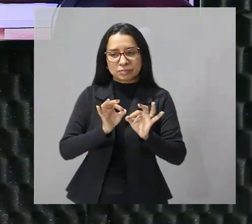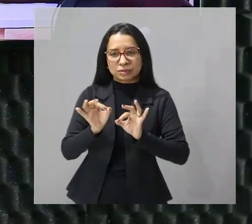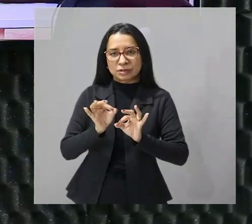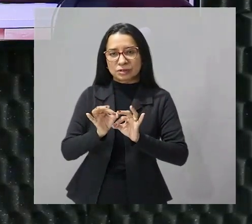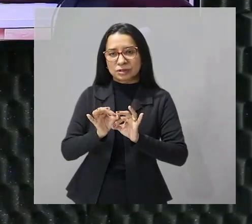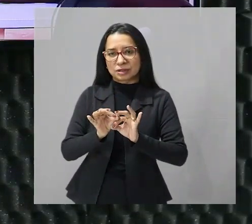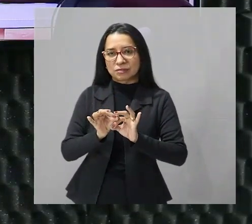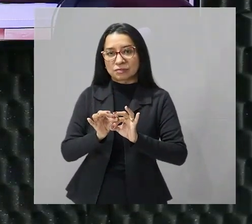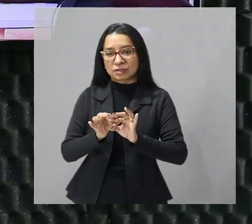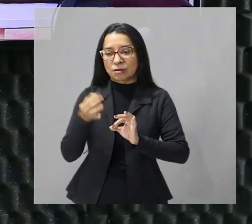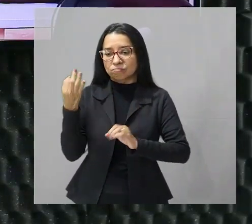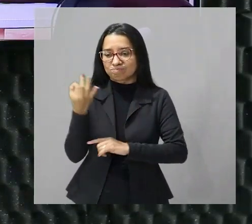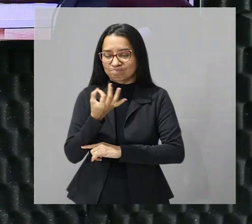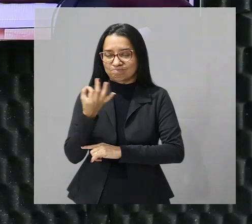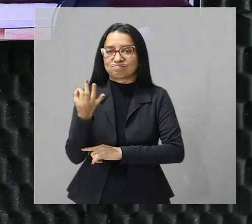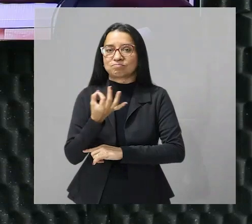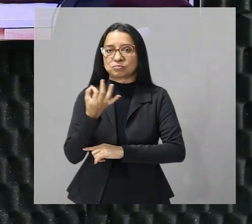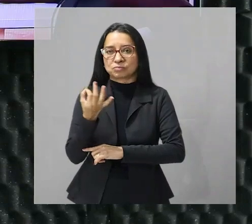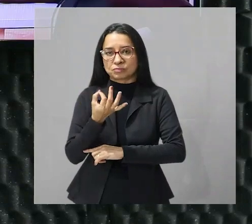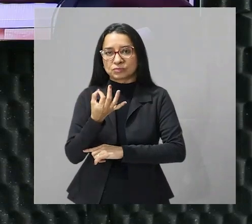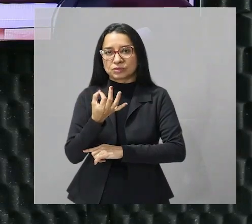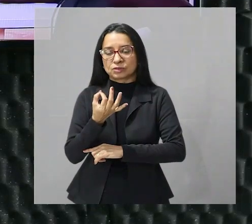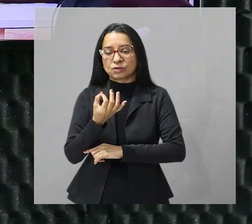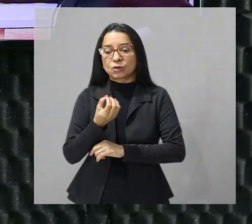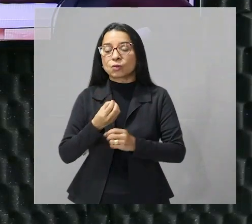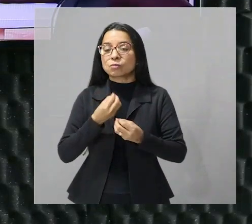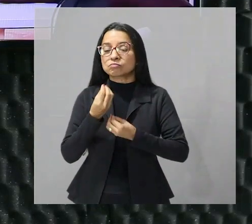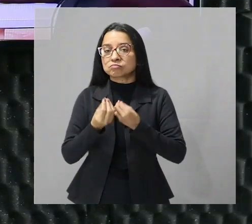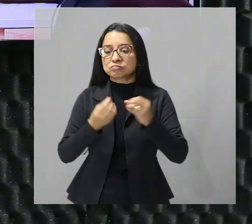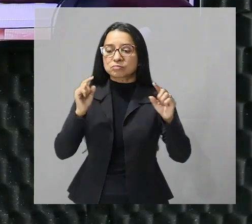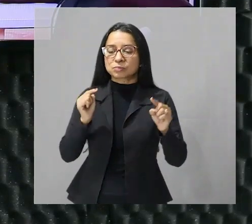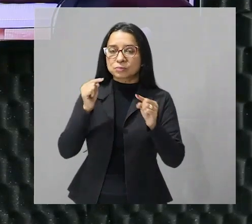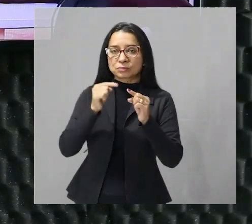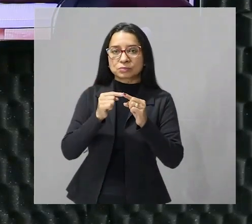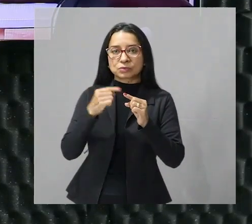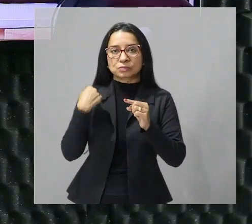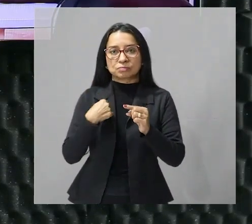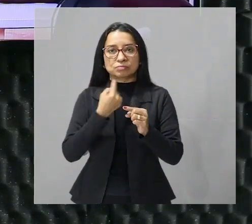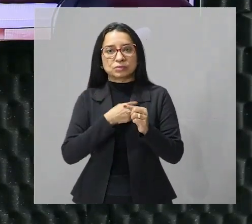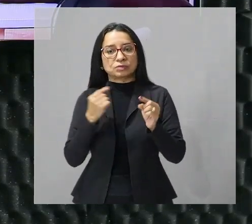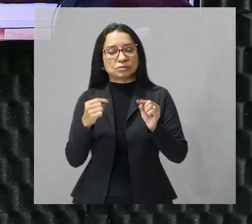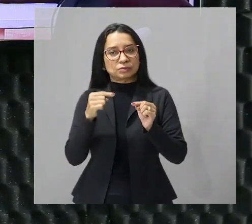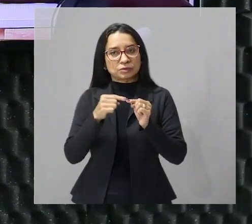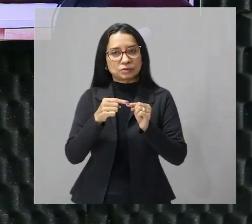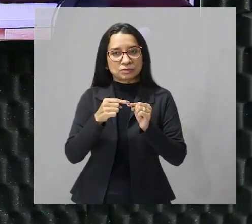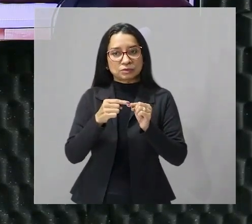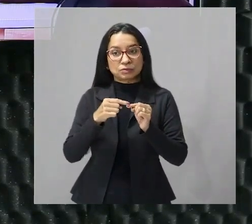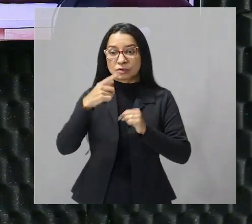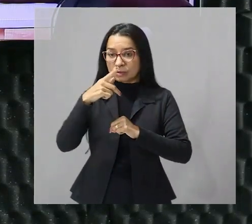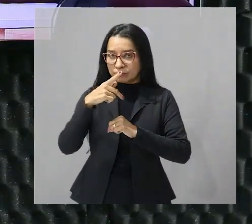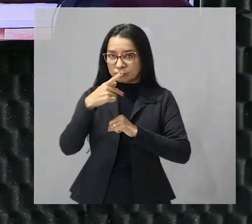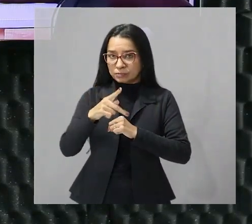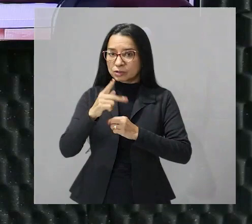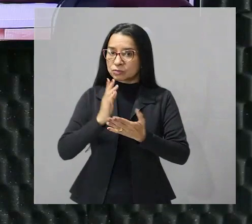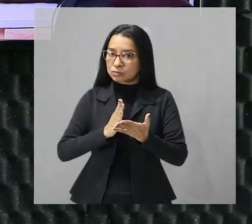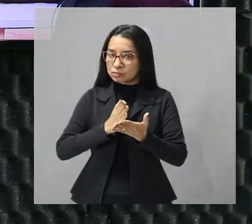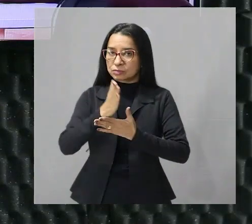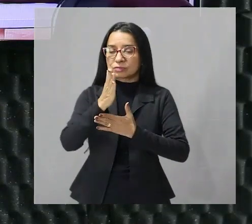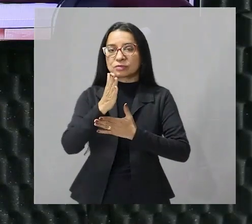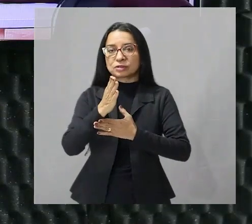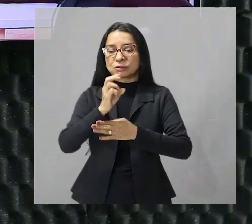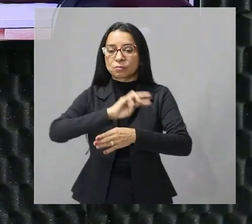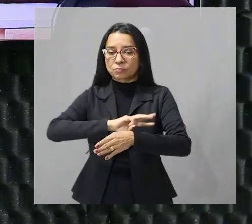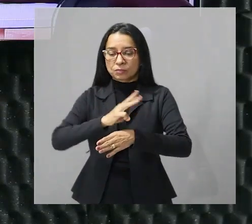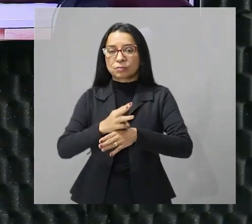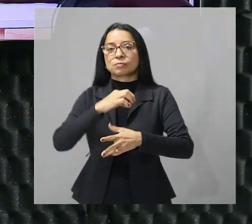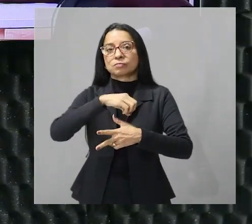craque, tá? E, claro, com o objetivo, o nosso objetivo aqui é a tua aprovação na UEMA